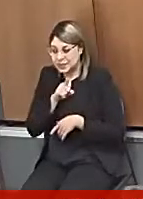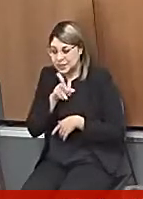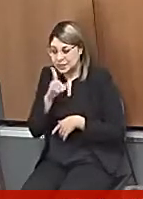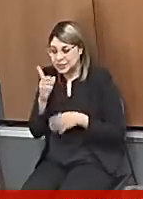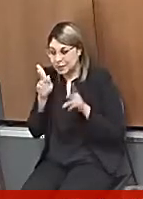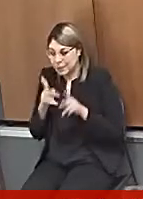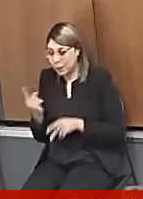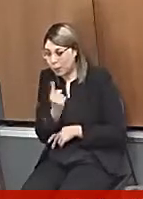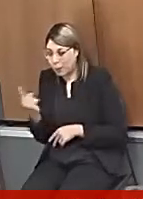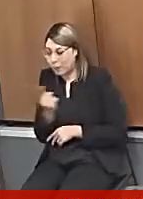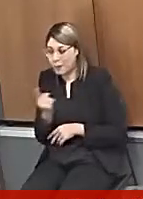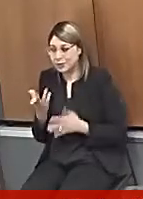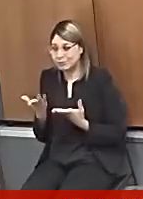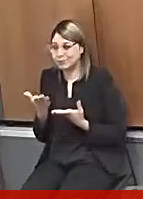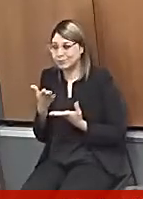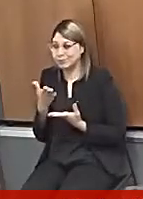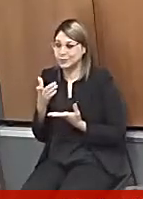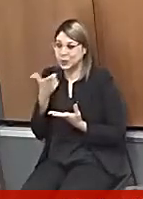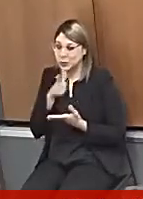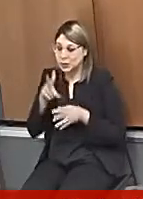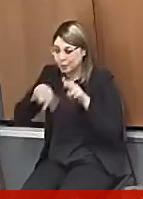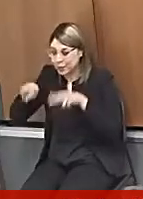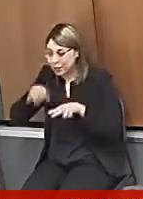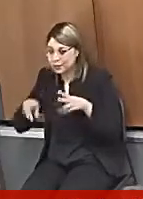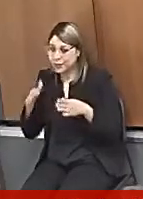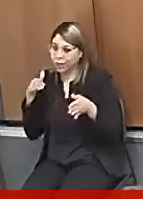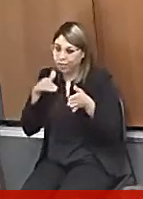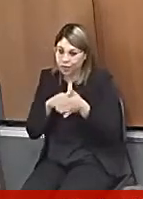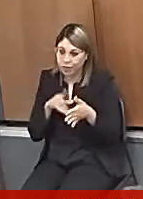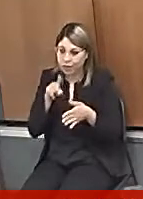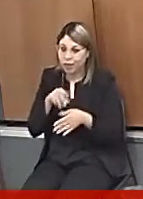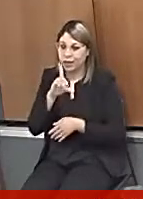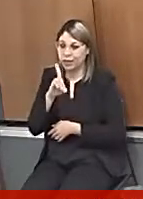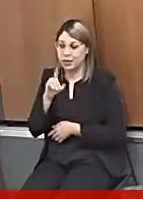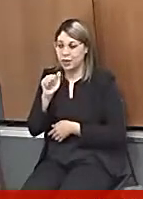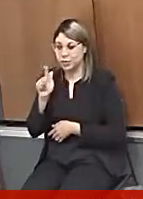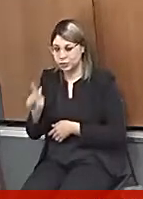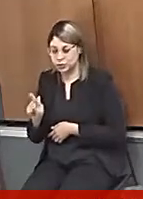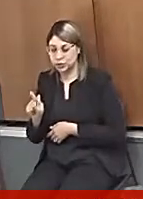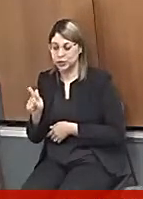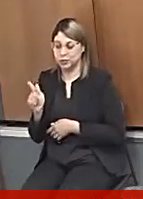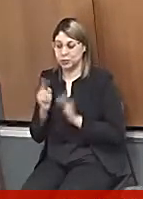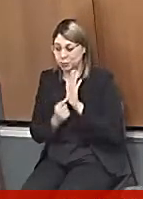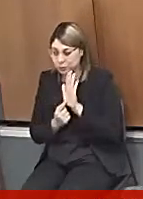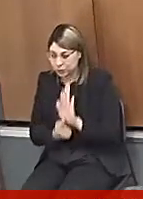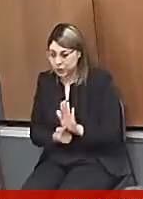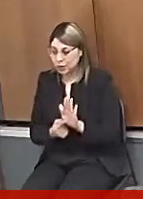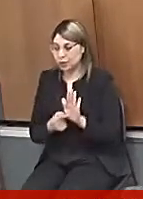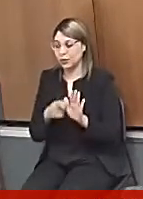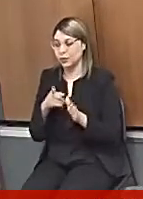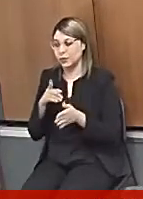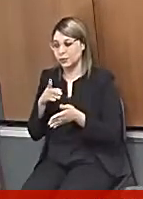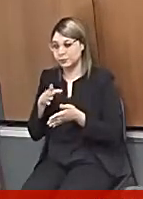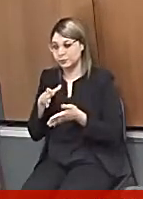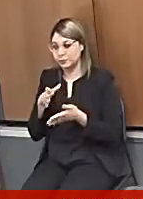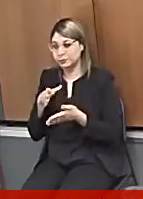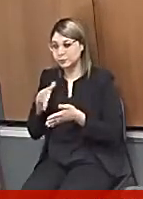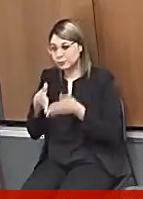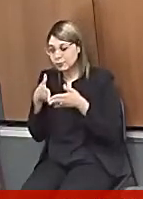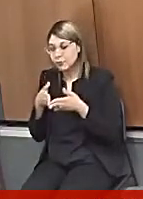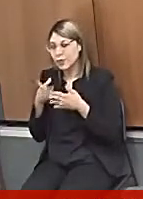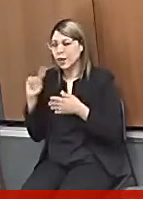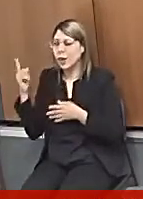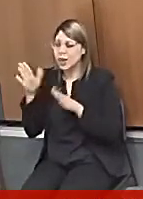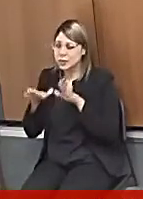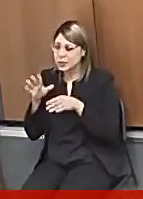pessoas é muito penosa até eles chegarem no de agir para apresentar essa licença sai de muito